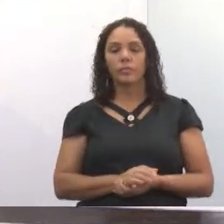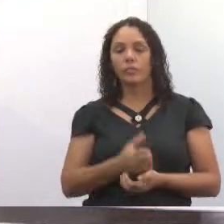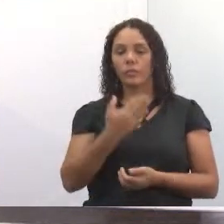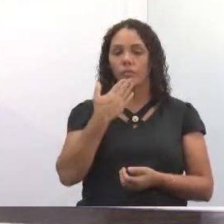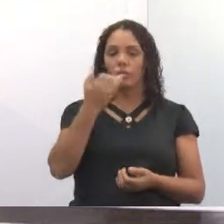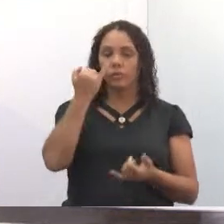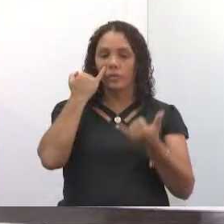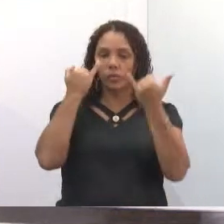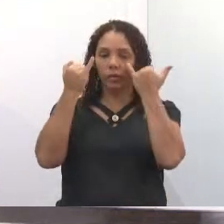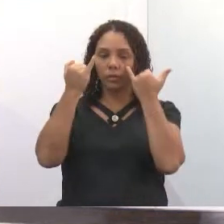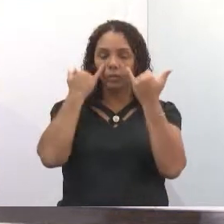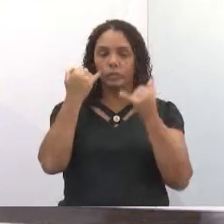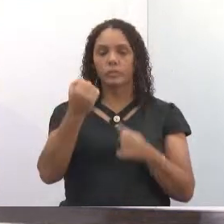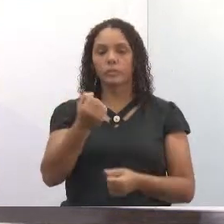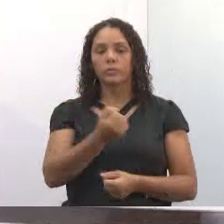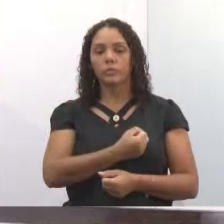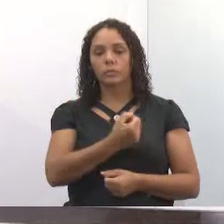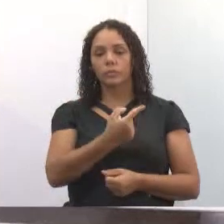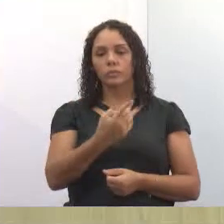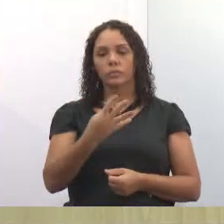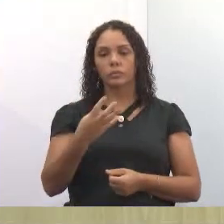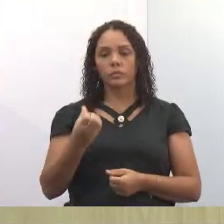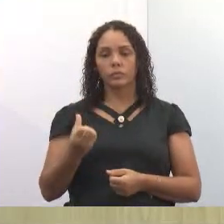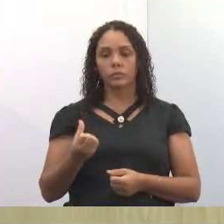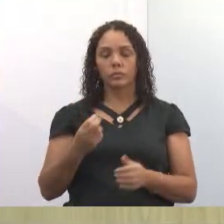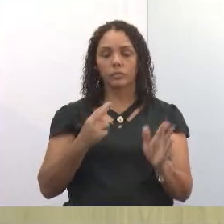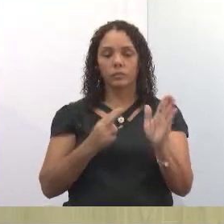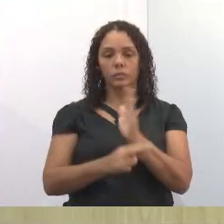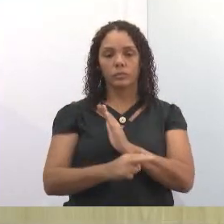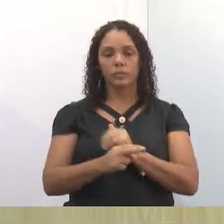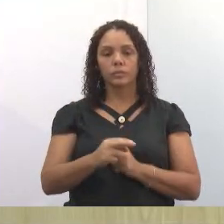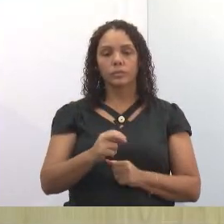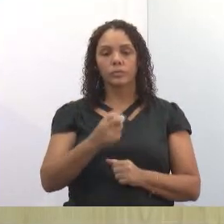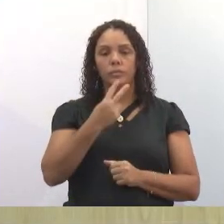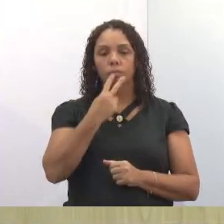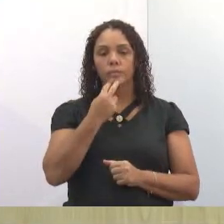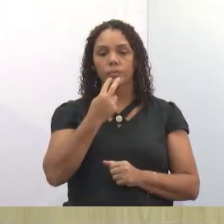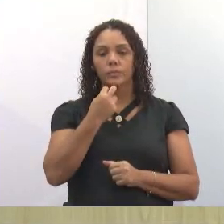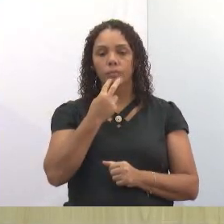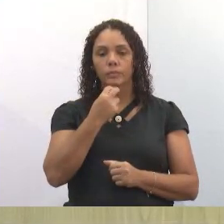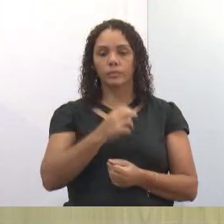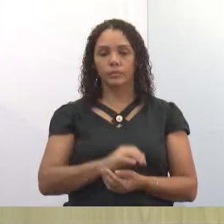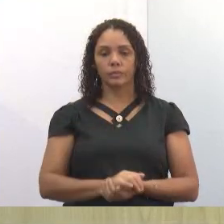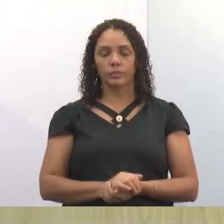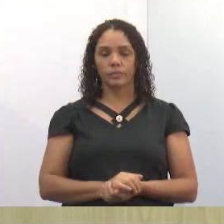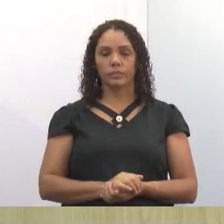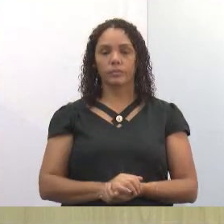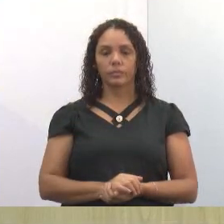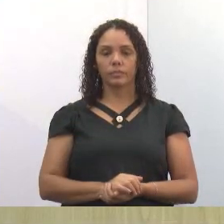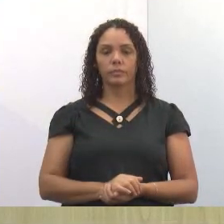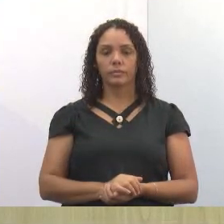Pedido de informações 146. Autoria vereador Valmir do Parque Meia Lua.